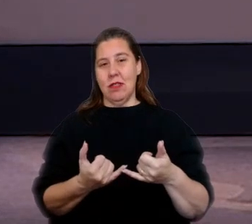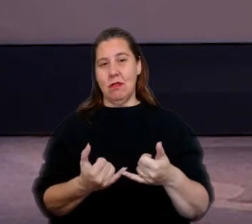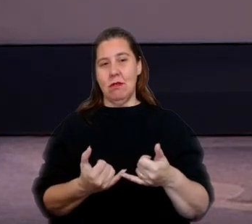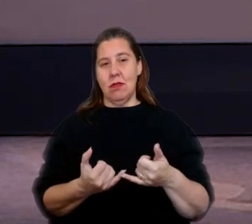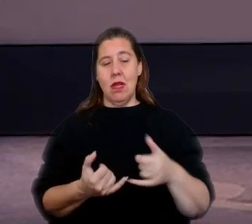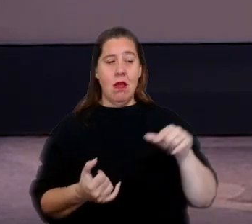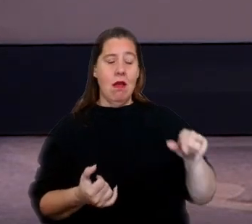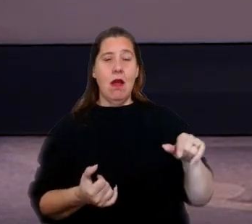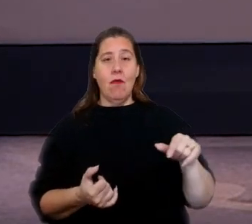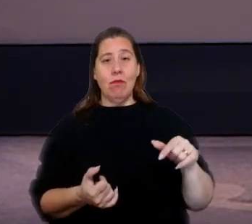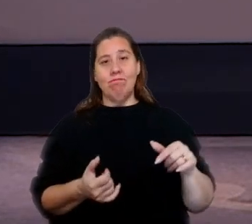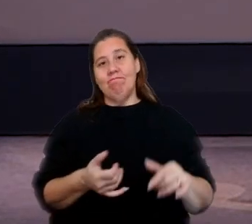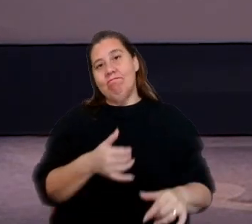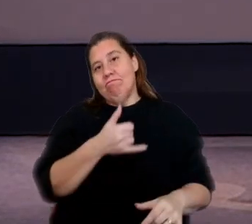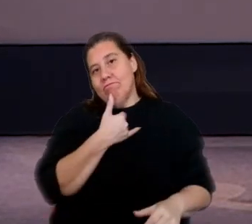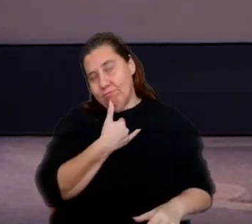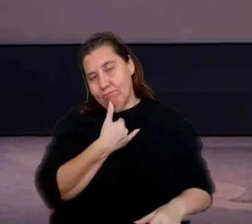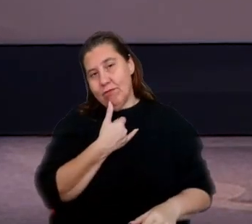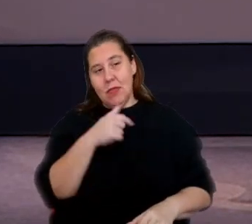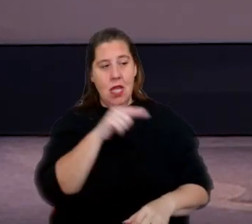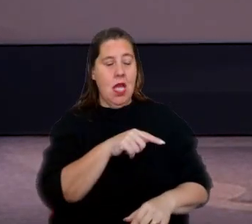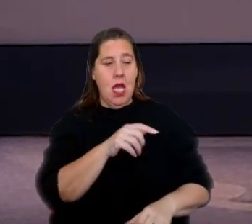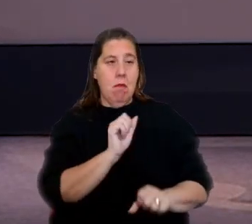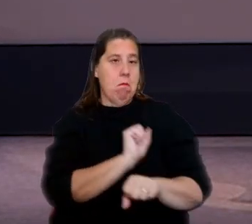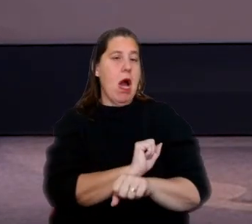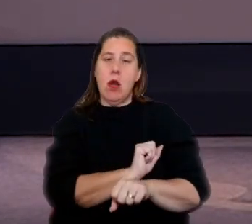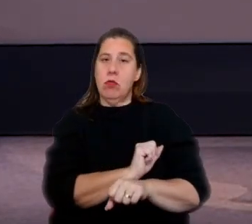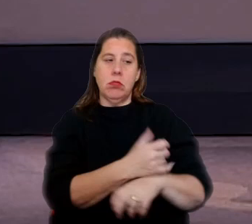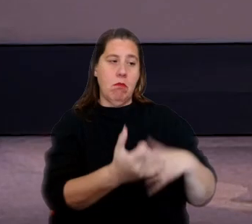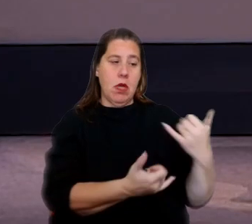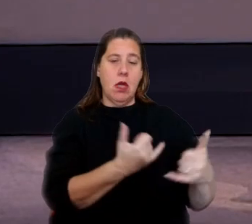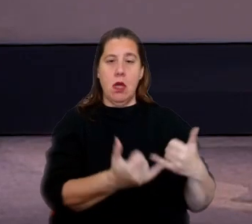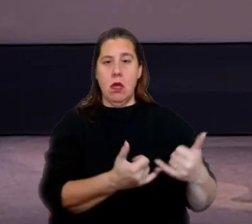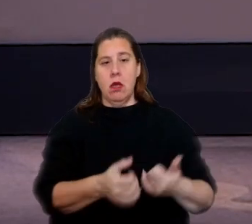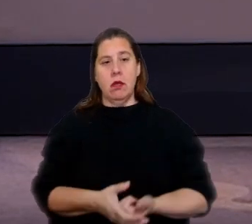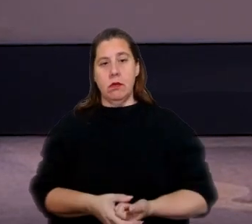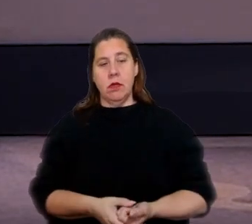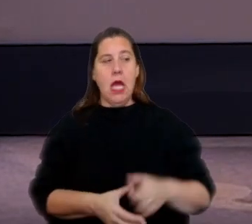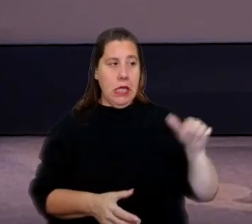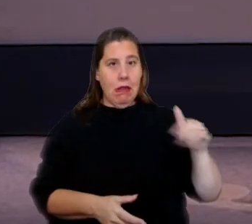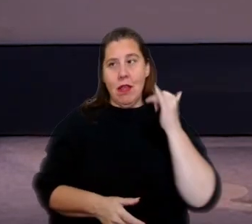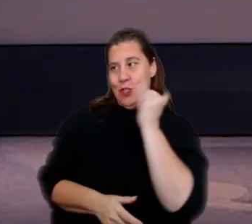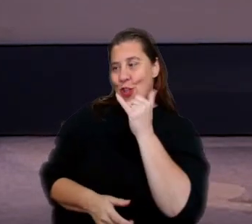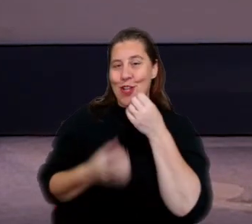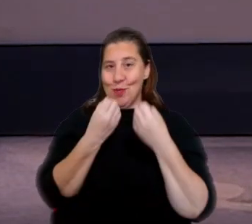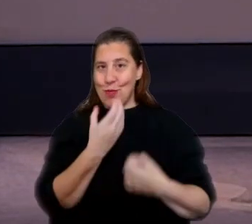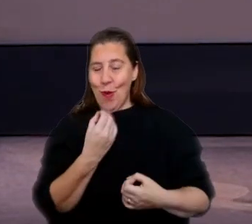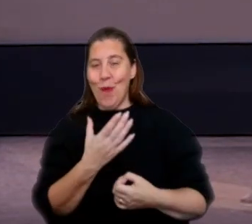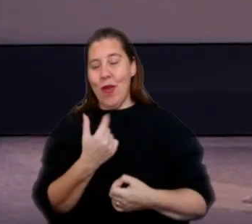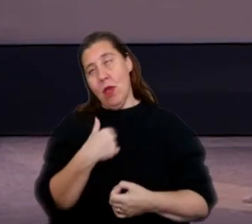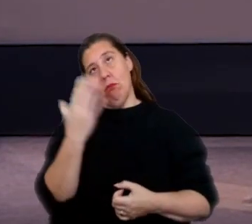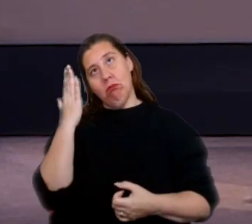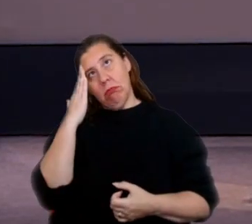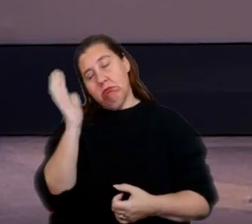brincadeira. E foi inibido, é uma pena, né, porque talvez ele podia mesmo ser... Ele tem boas ideias, boas histórias,